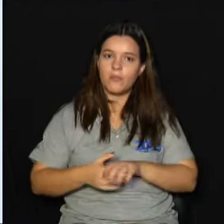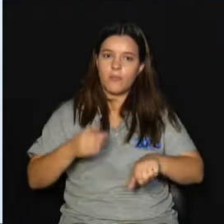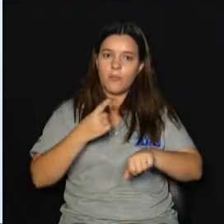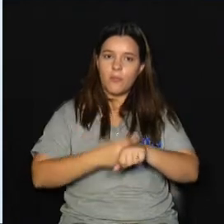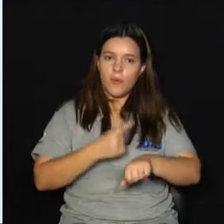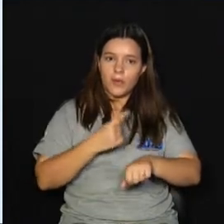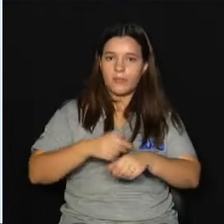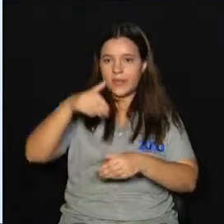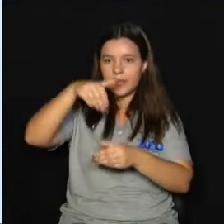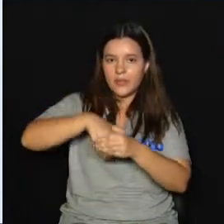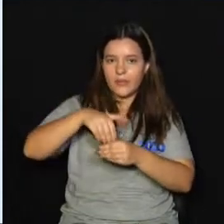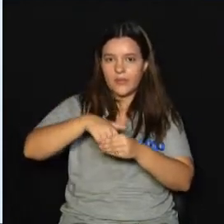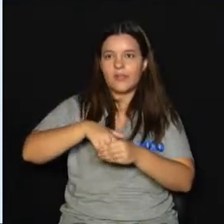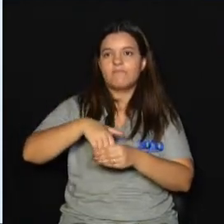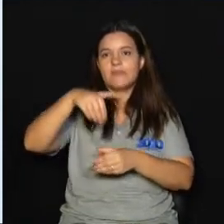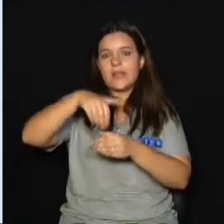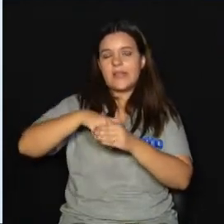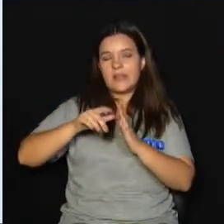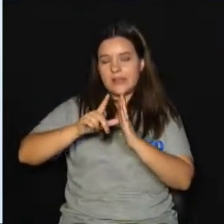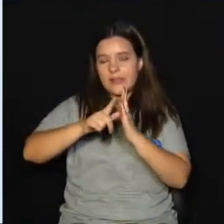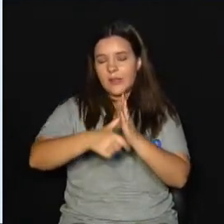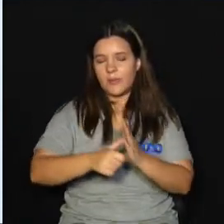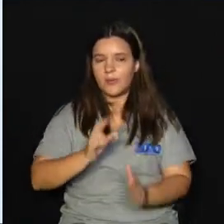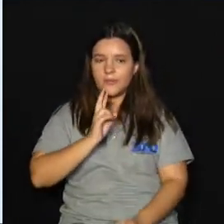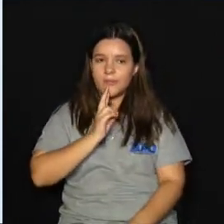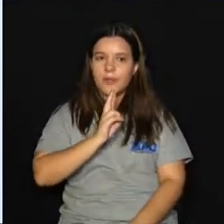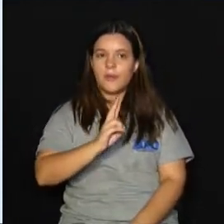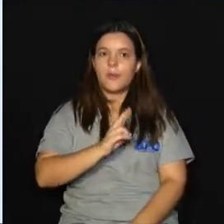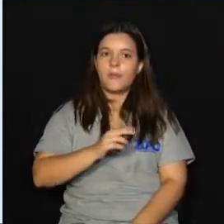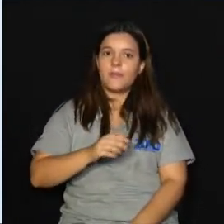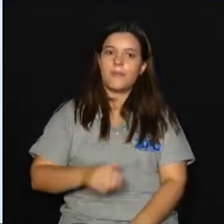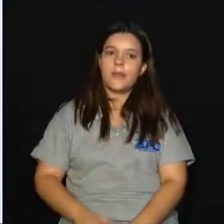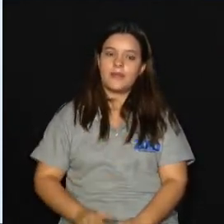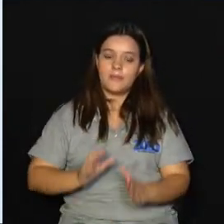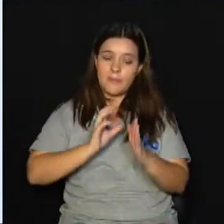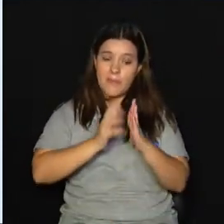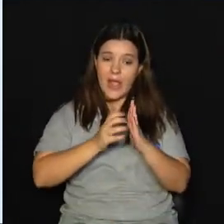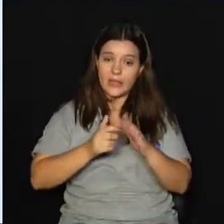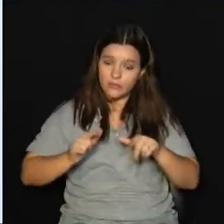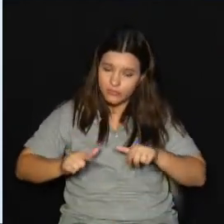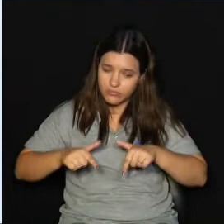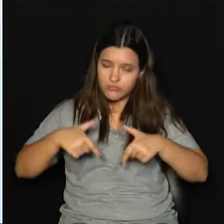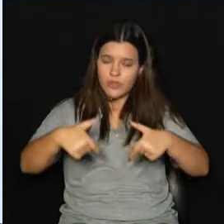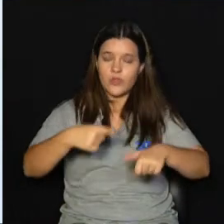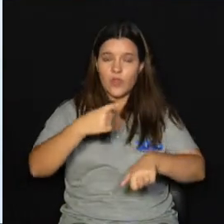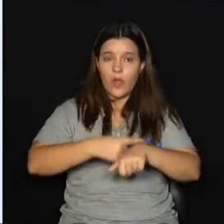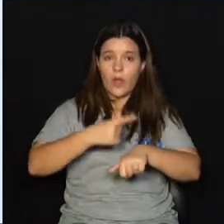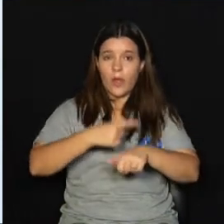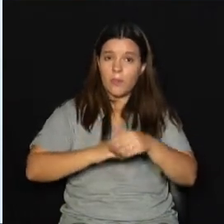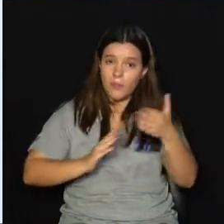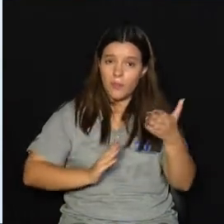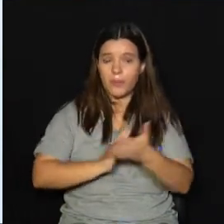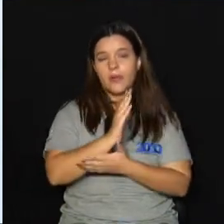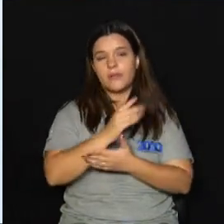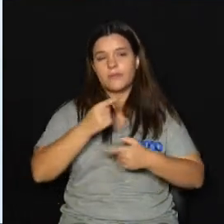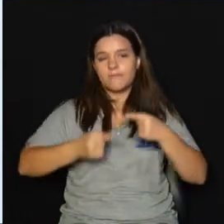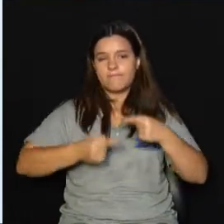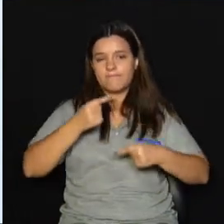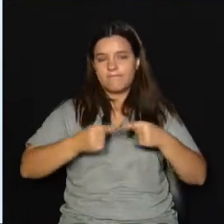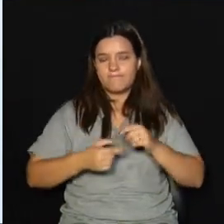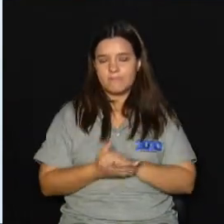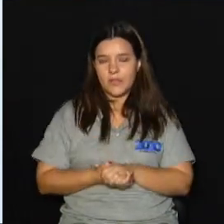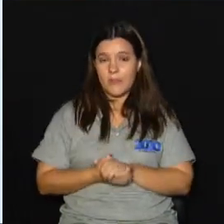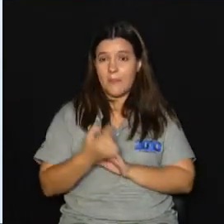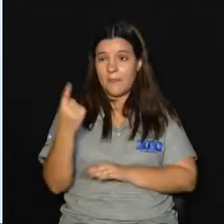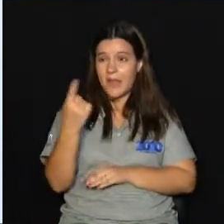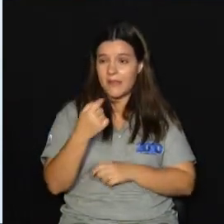momento pós-eleição do resultado que der o partido atuando. Na hora da aprovação de políticas, na hora de votar junto, primeiro, você vai ter que